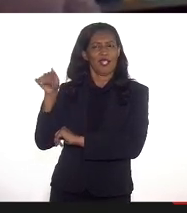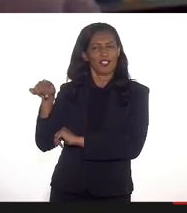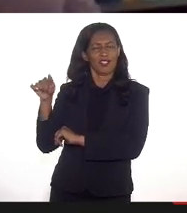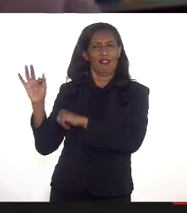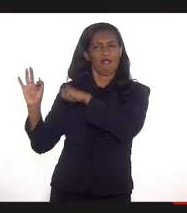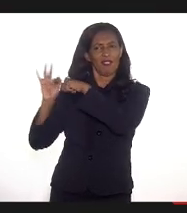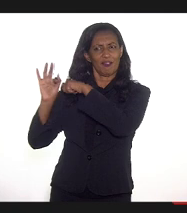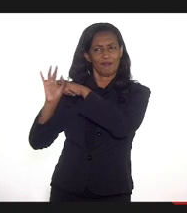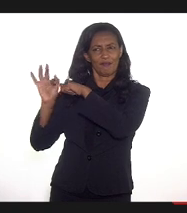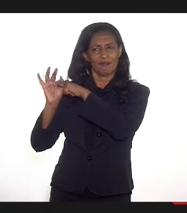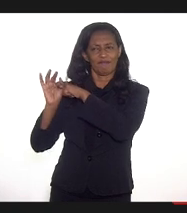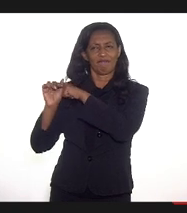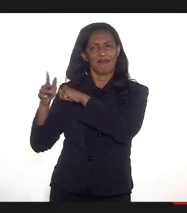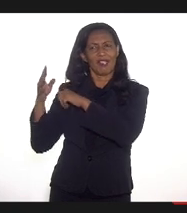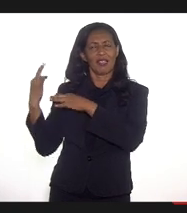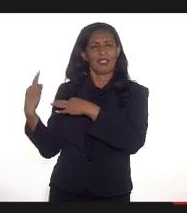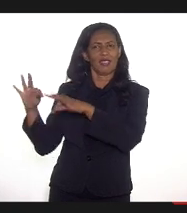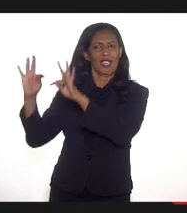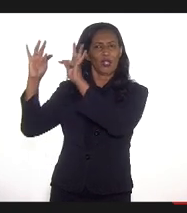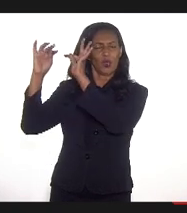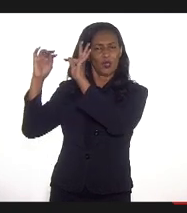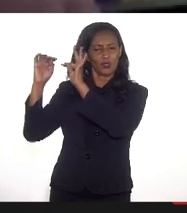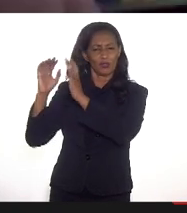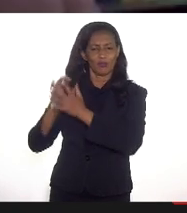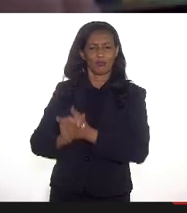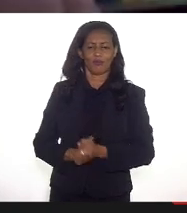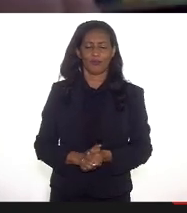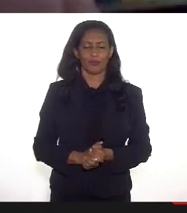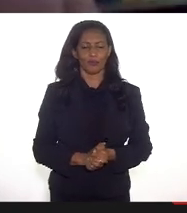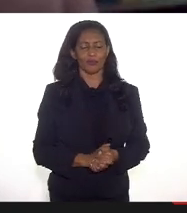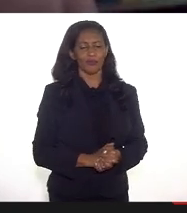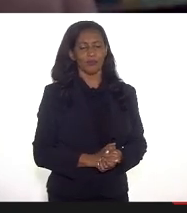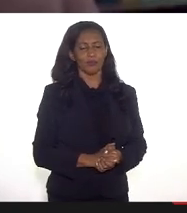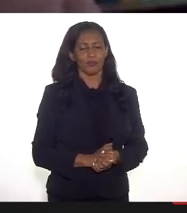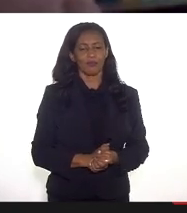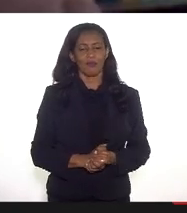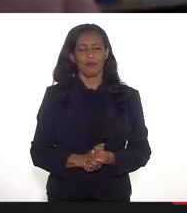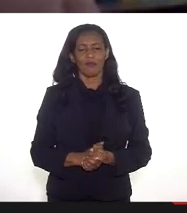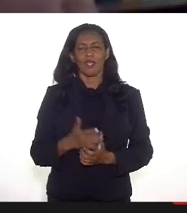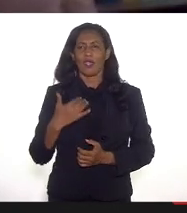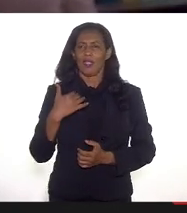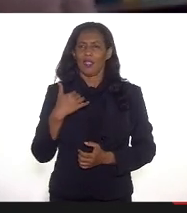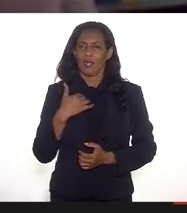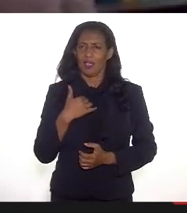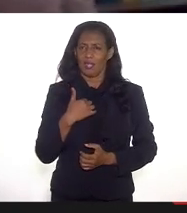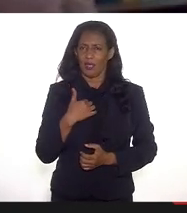enfim. Eu queria sugerir, né, ao presidente